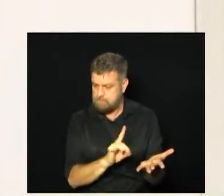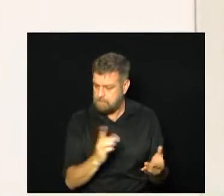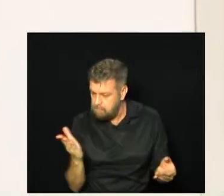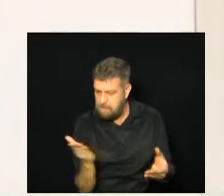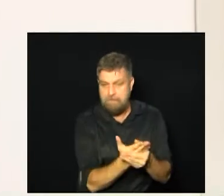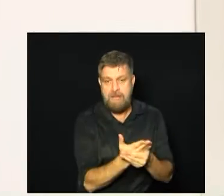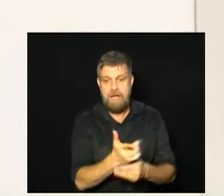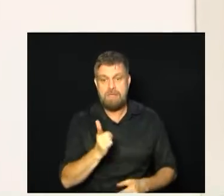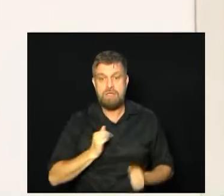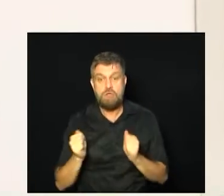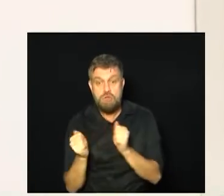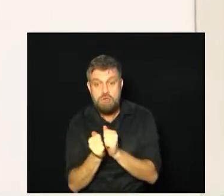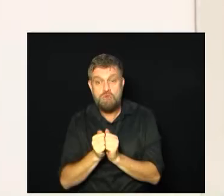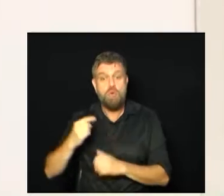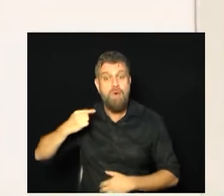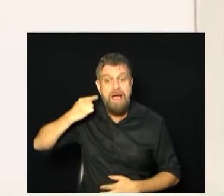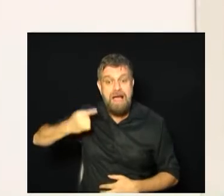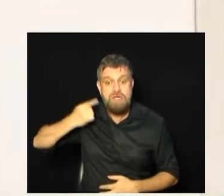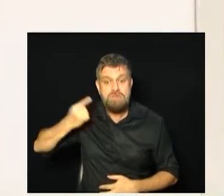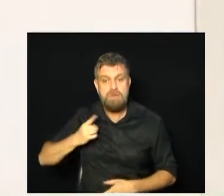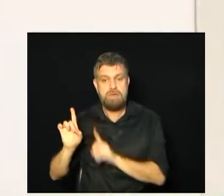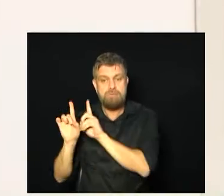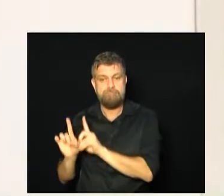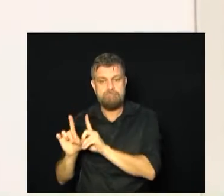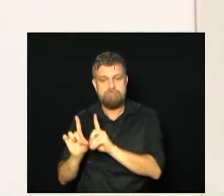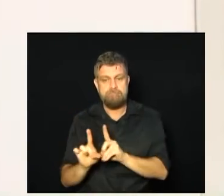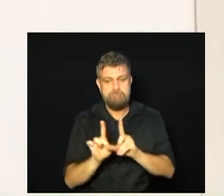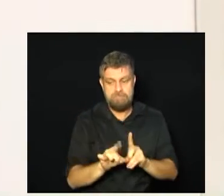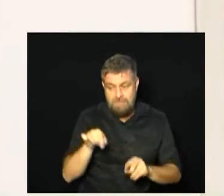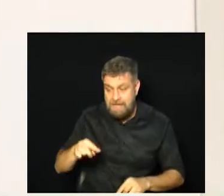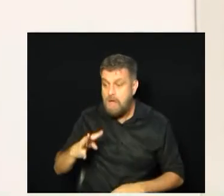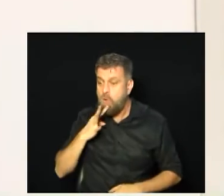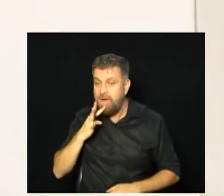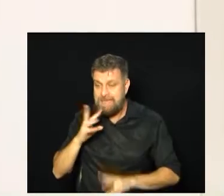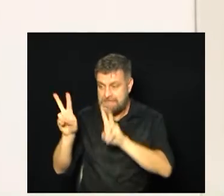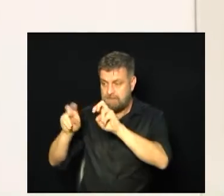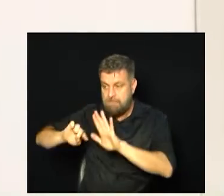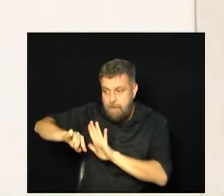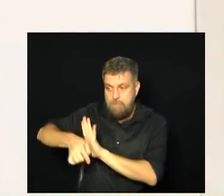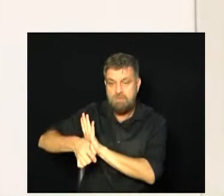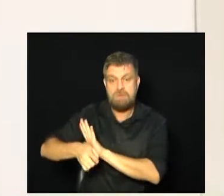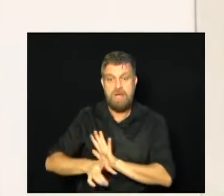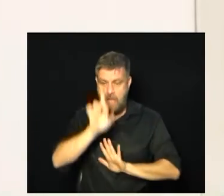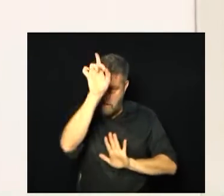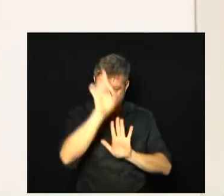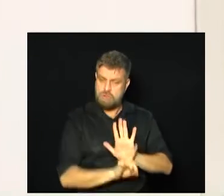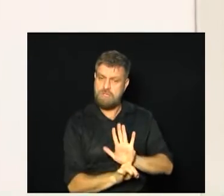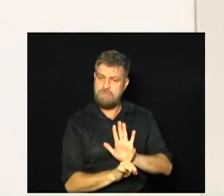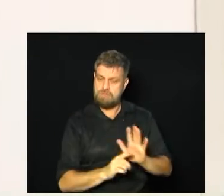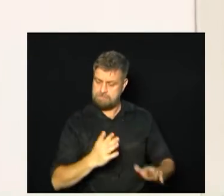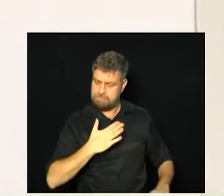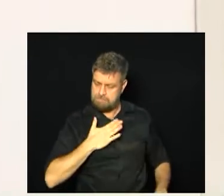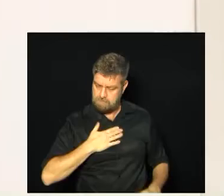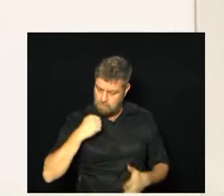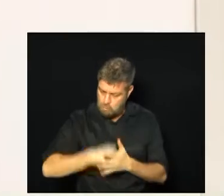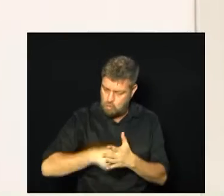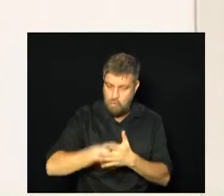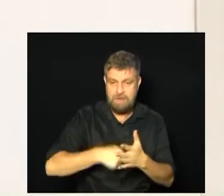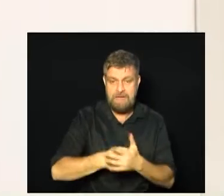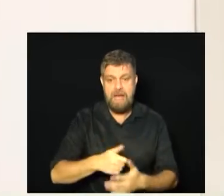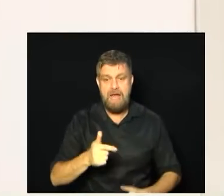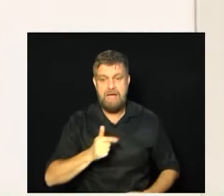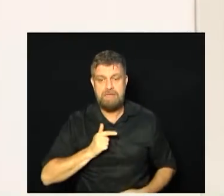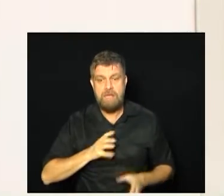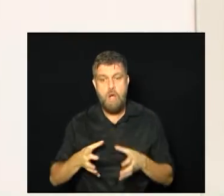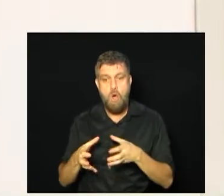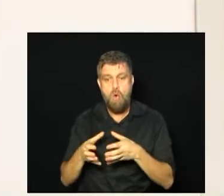possível, acompanhado de um advogado que entenda do assunto e procurar os seus direitos, né? Você tem a